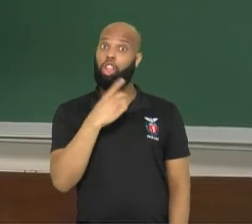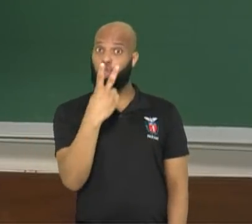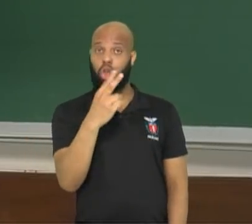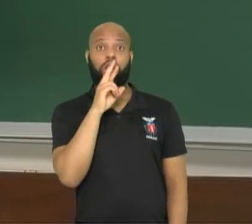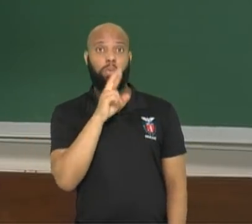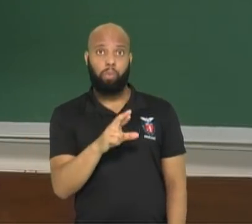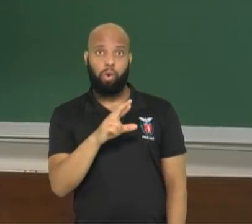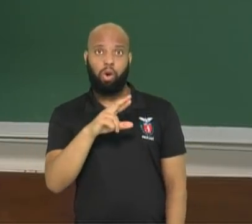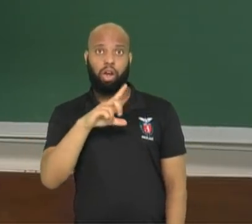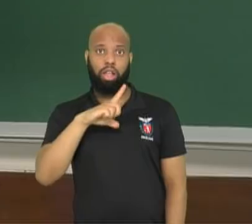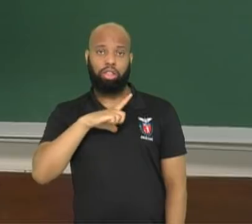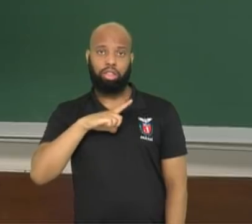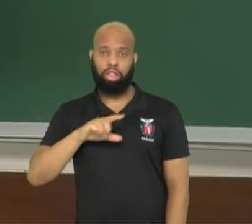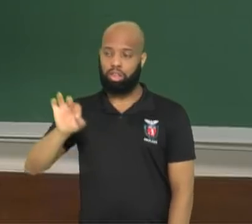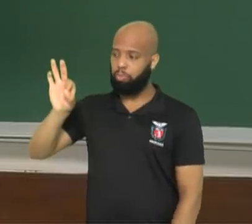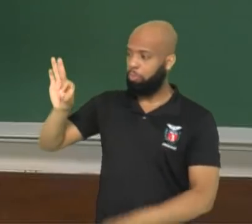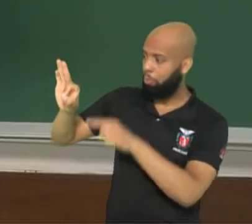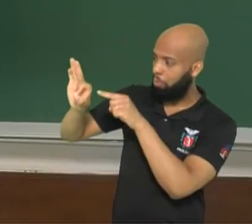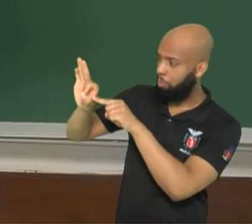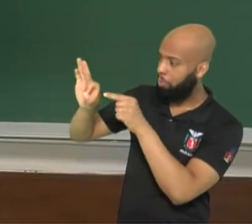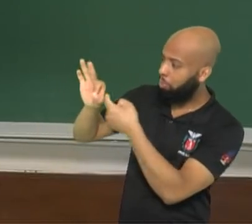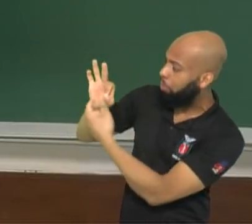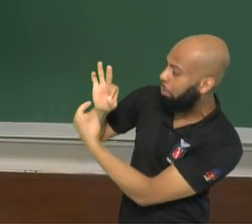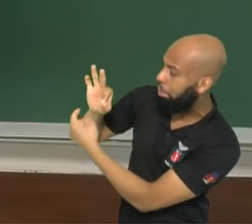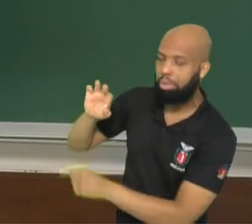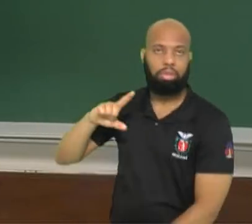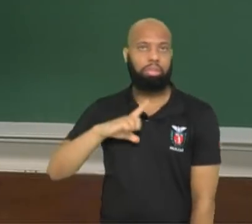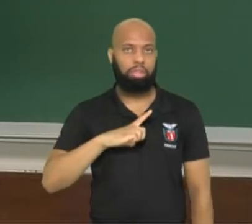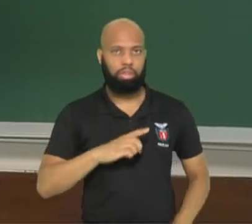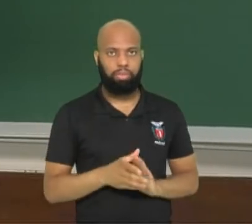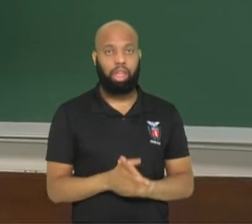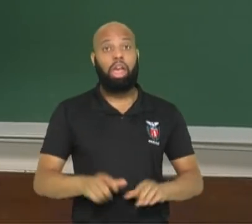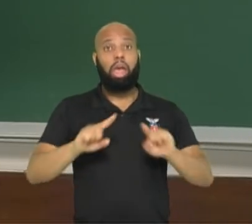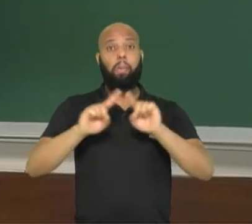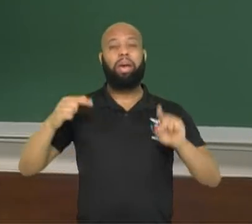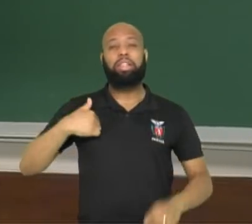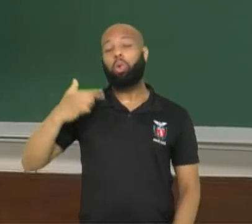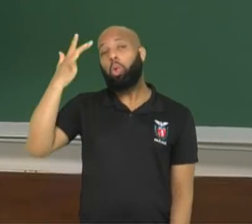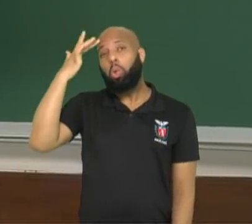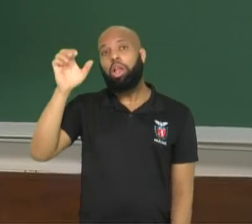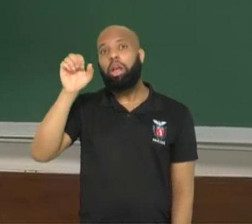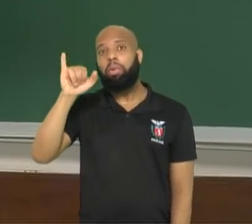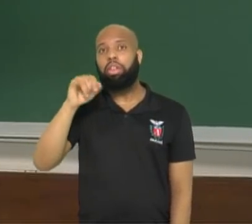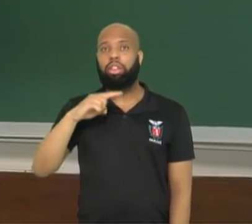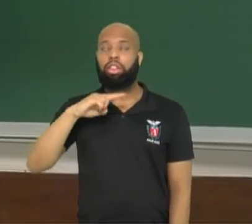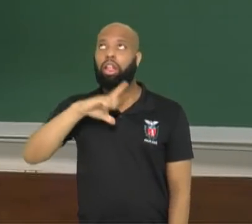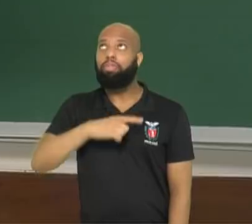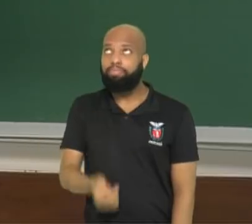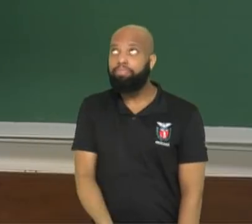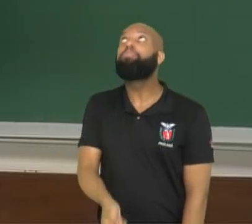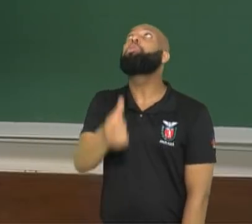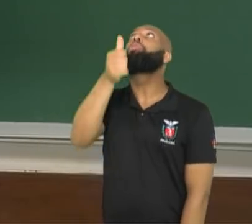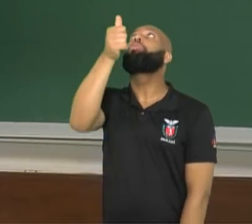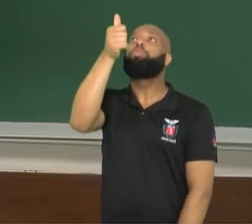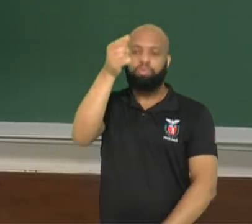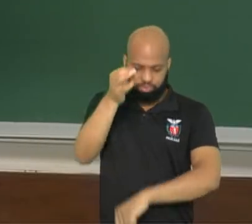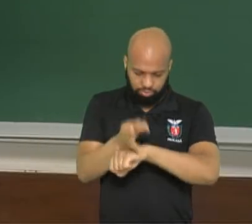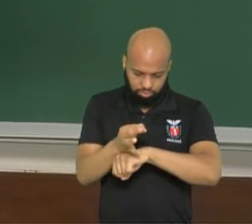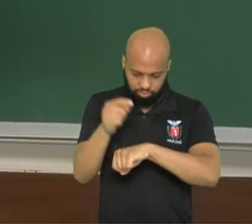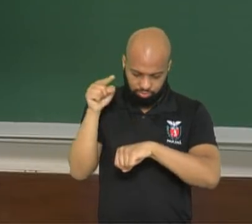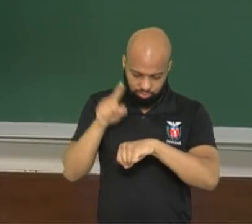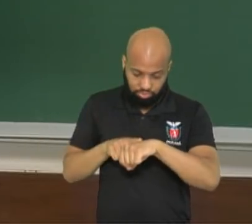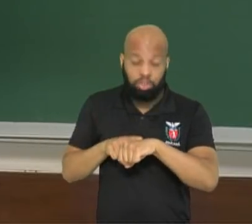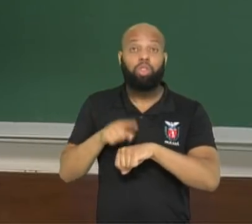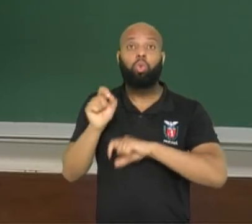faces. Mas eu não tenho certeza se a face que vai cair, né, é virada para cima,